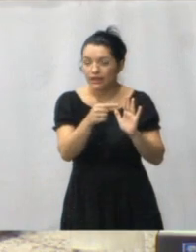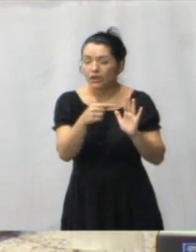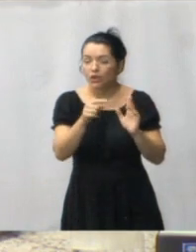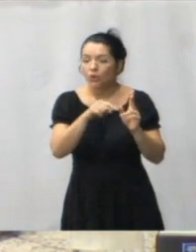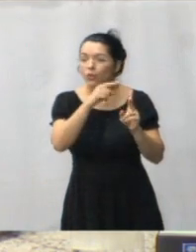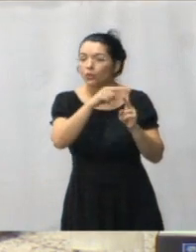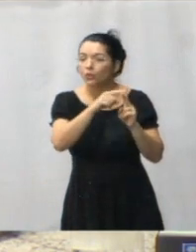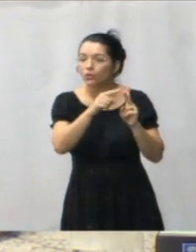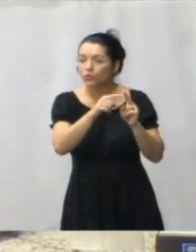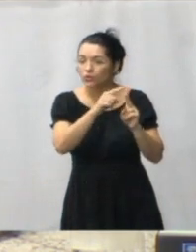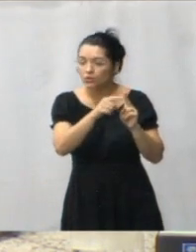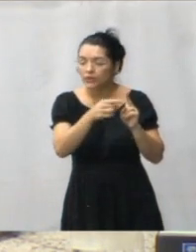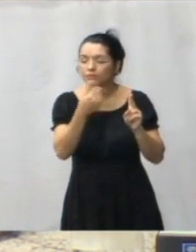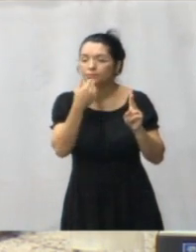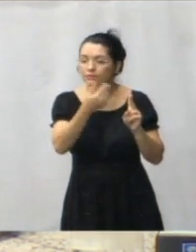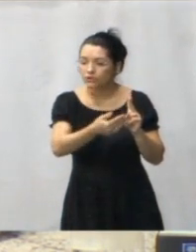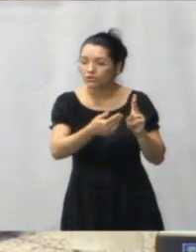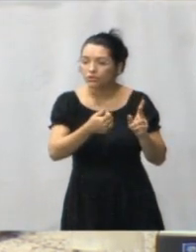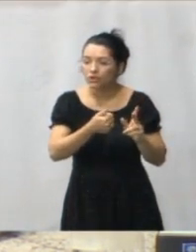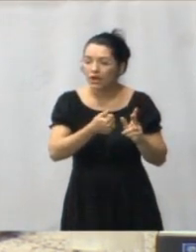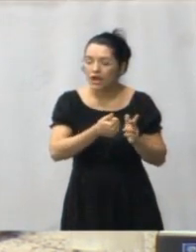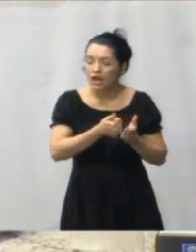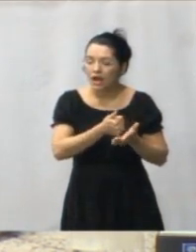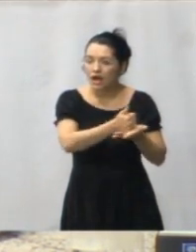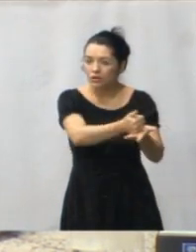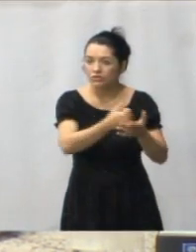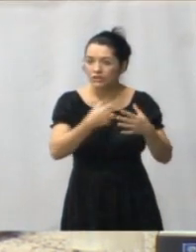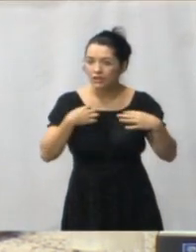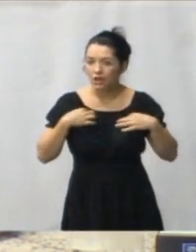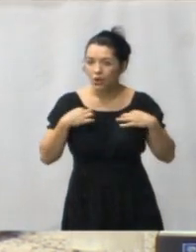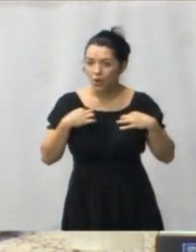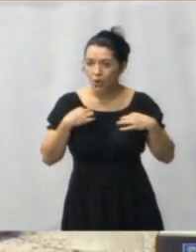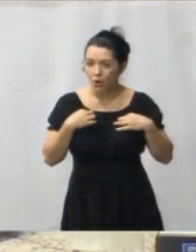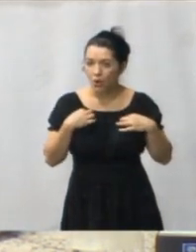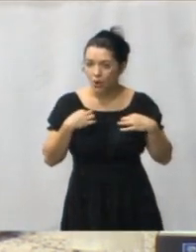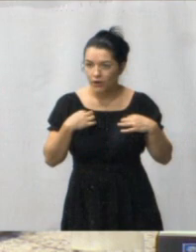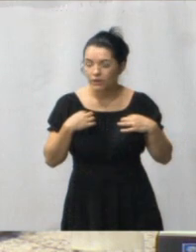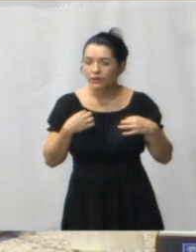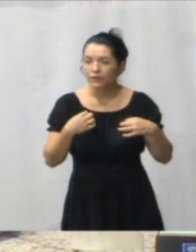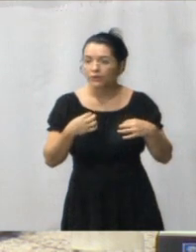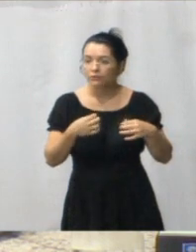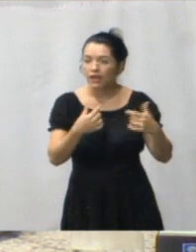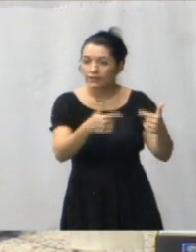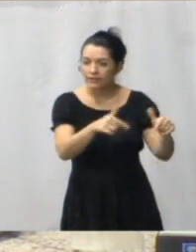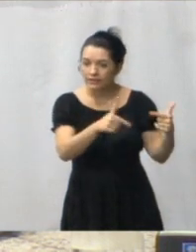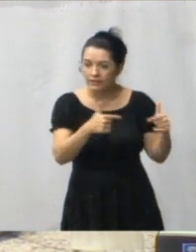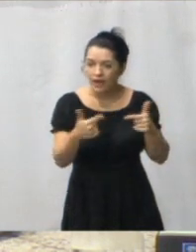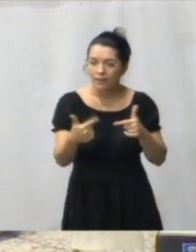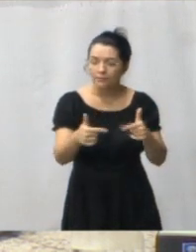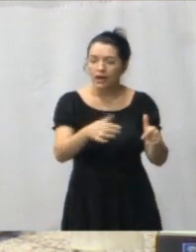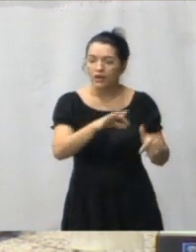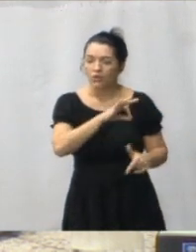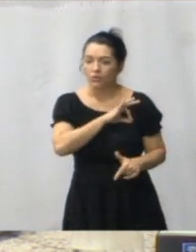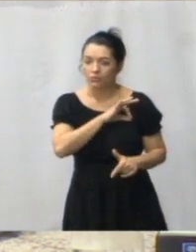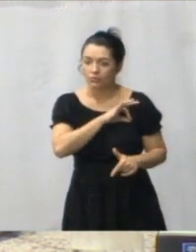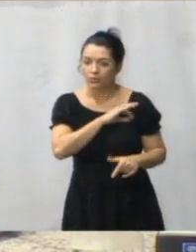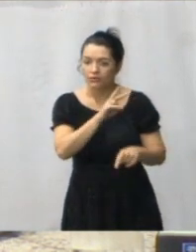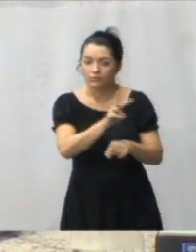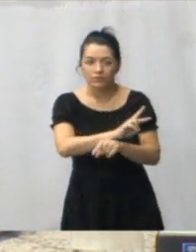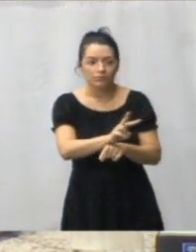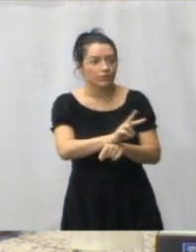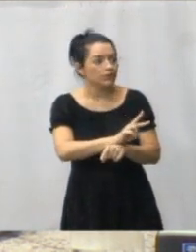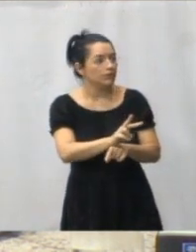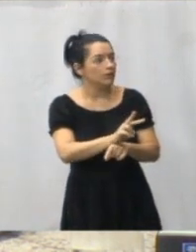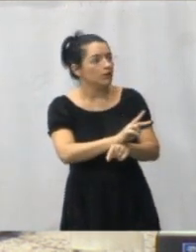a guarda se faz presente, foi anunciado na última semana, Roveta, em seu nome também, cumprimento